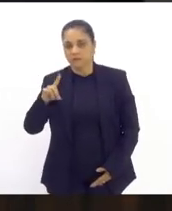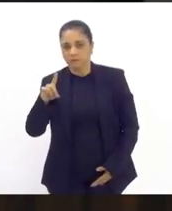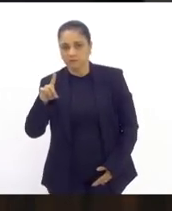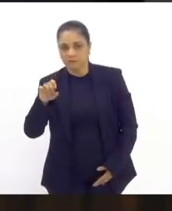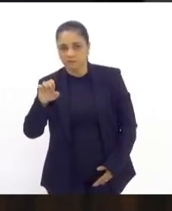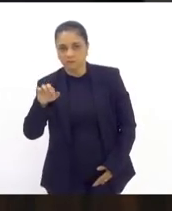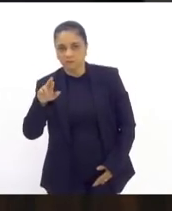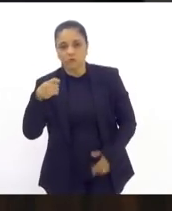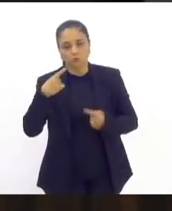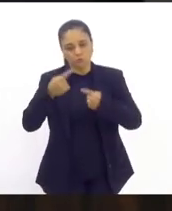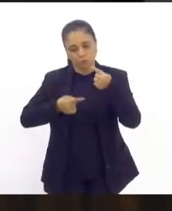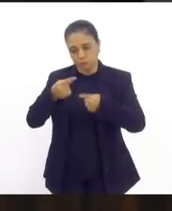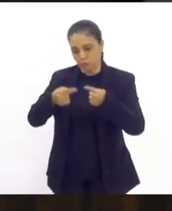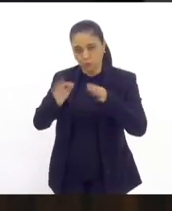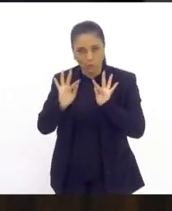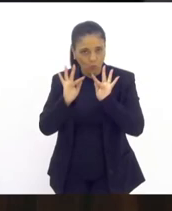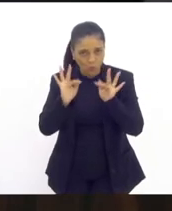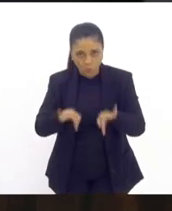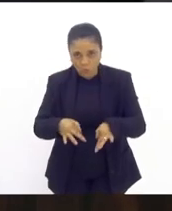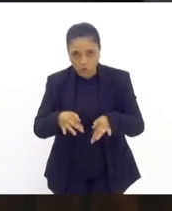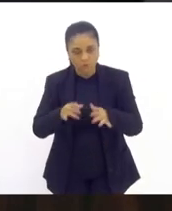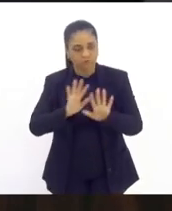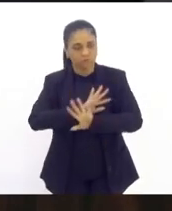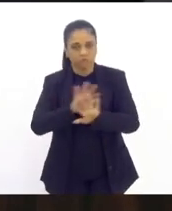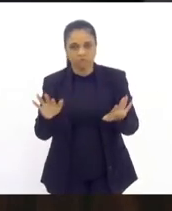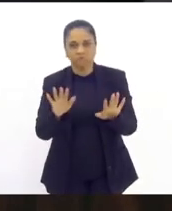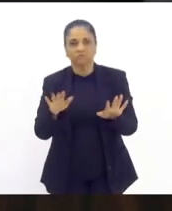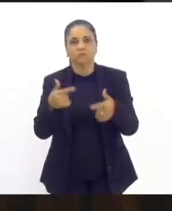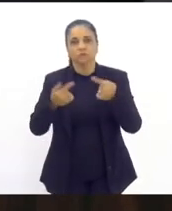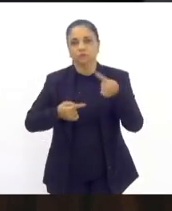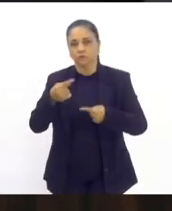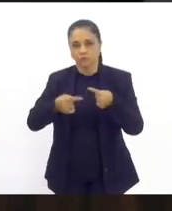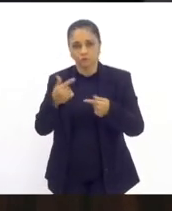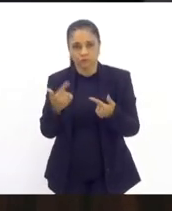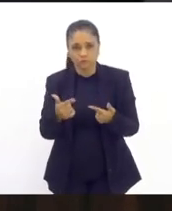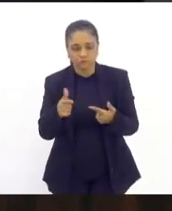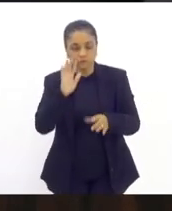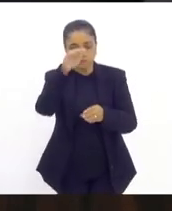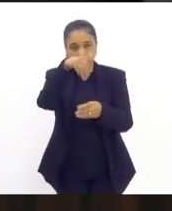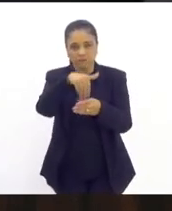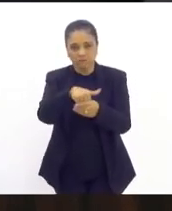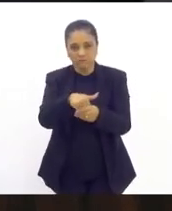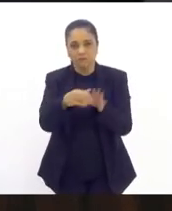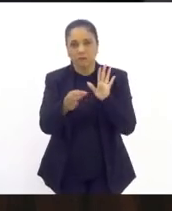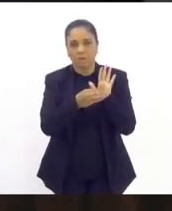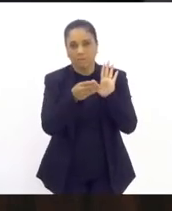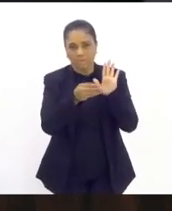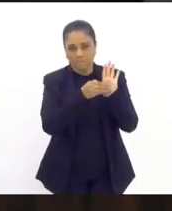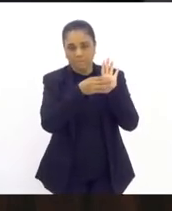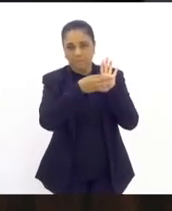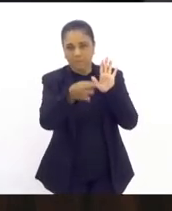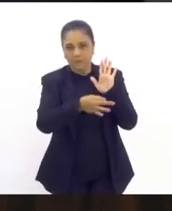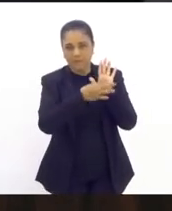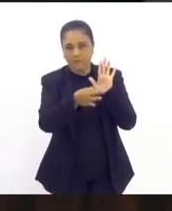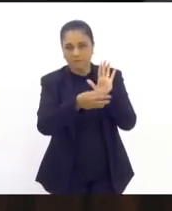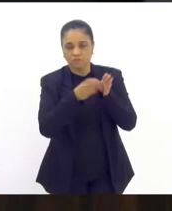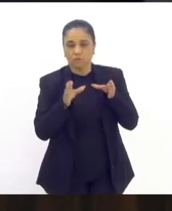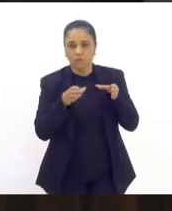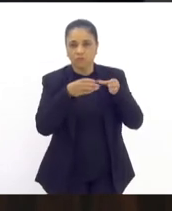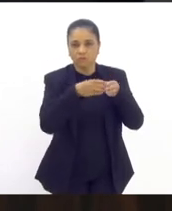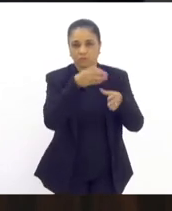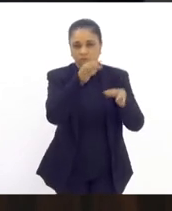discussão não havendo Quem Queira discutir encerrado a discussão em votação o parecer da comissão de construção e justiça